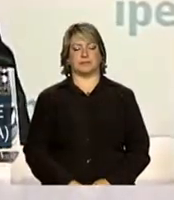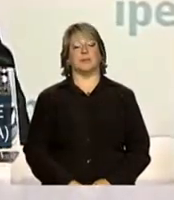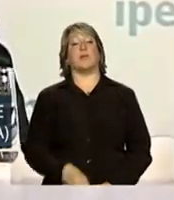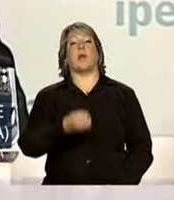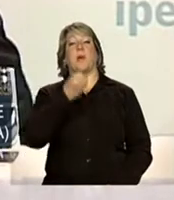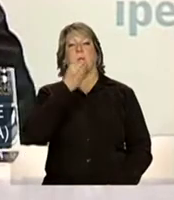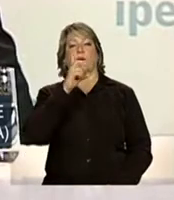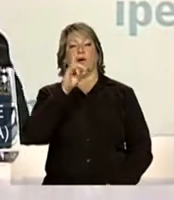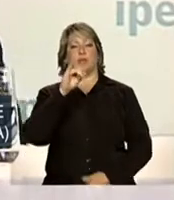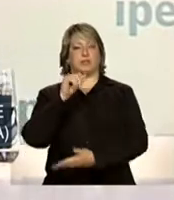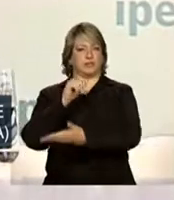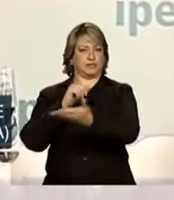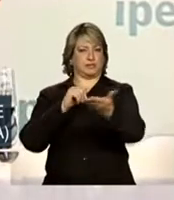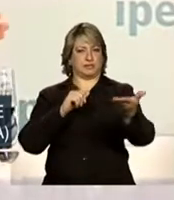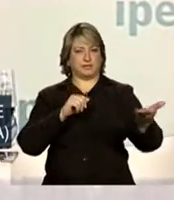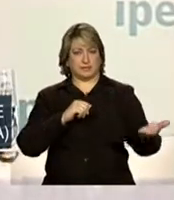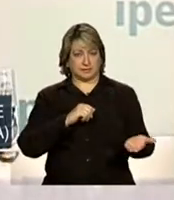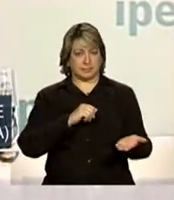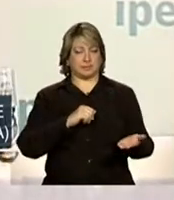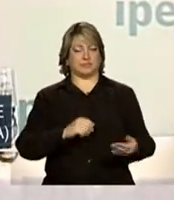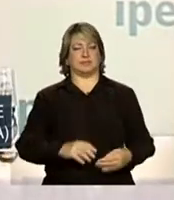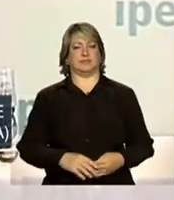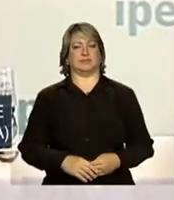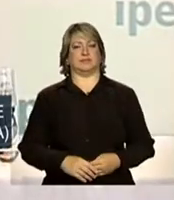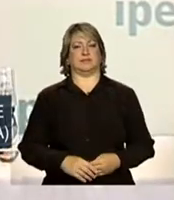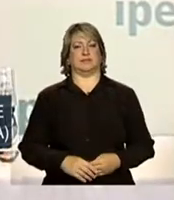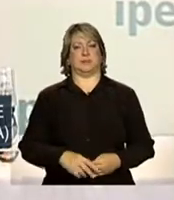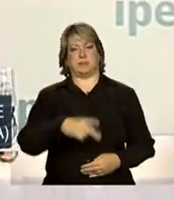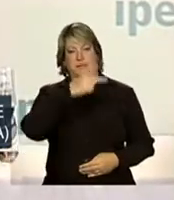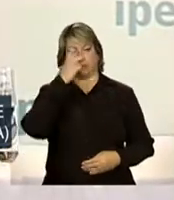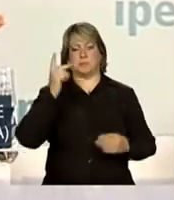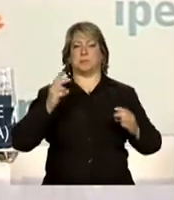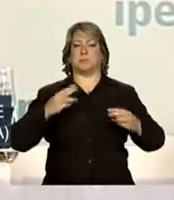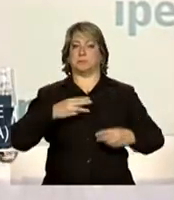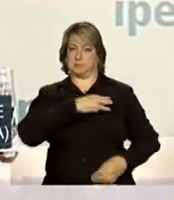Bom dia aos senhores ministros,